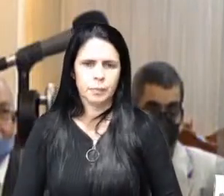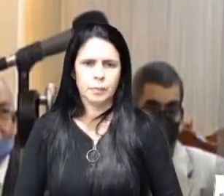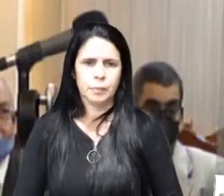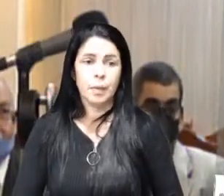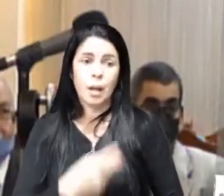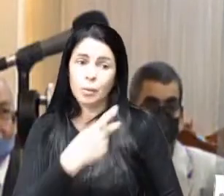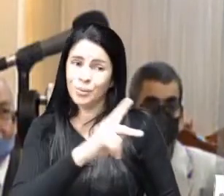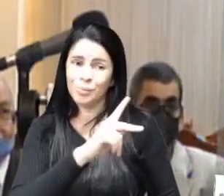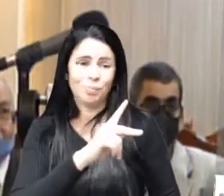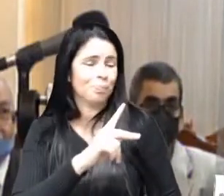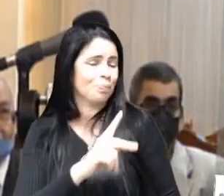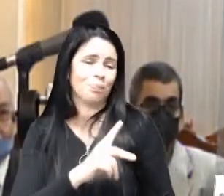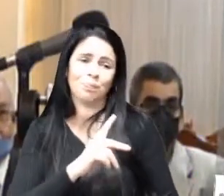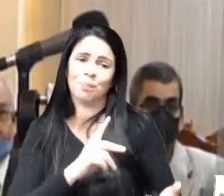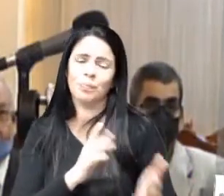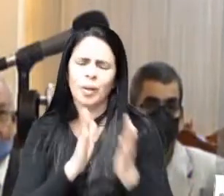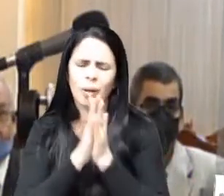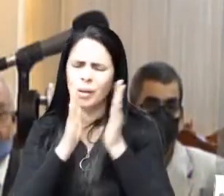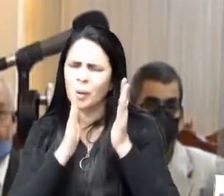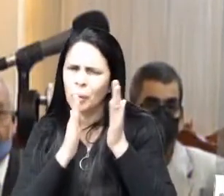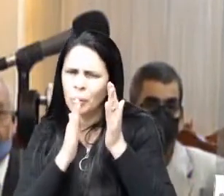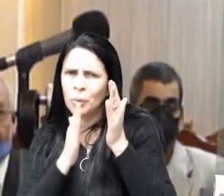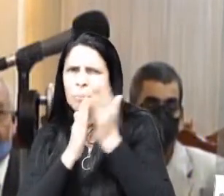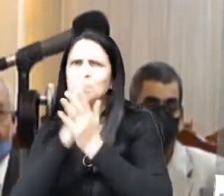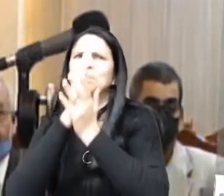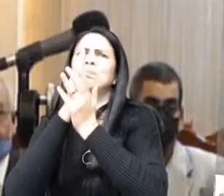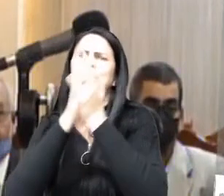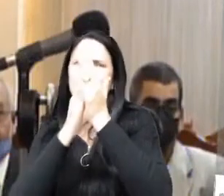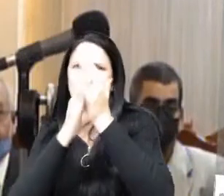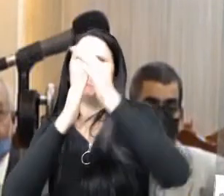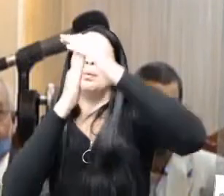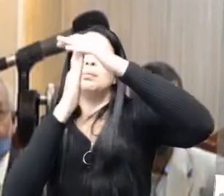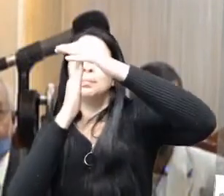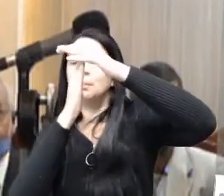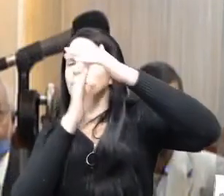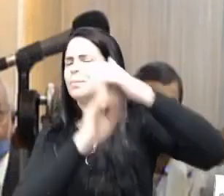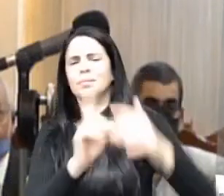Sua oração não passa aqui do teto, por mais bonita que seja.